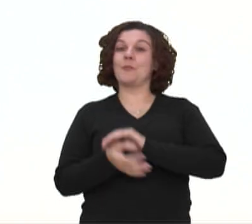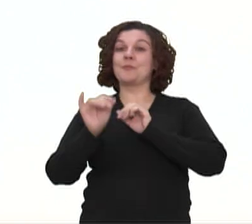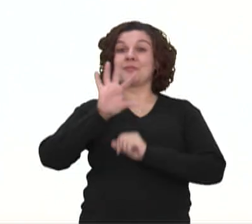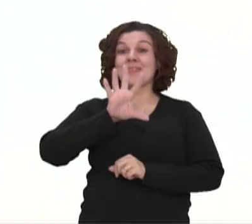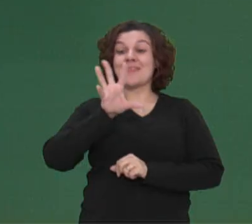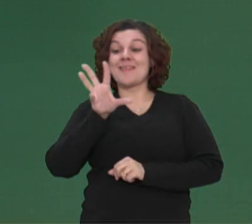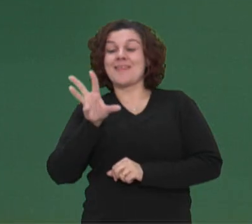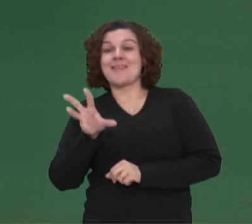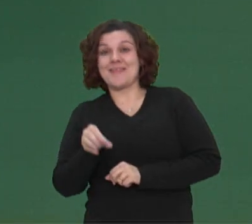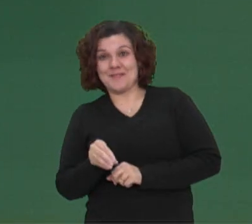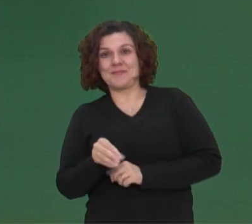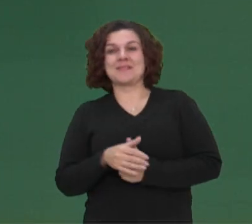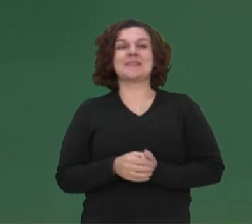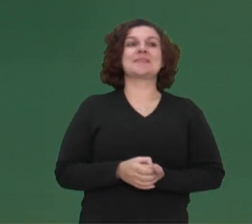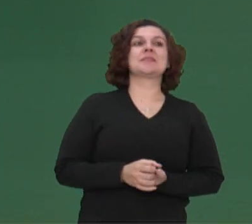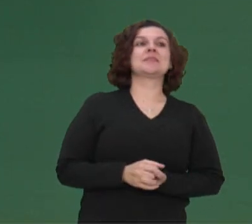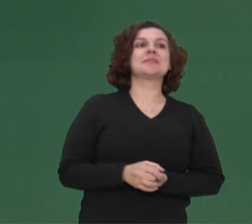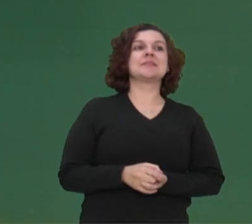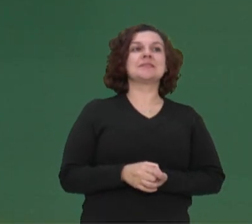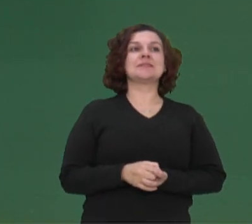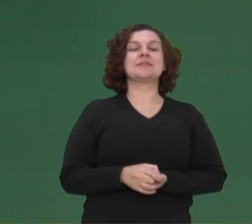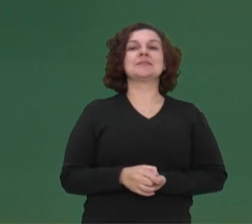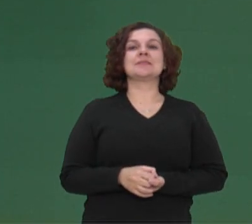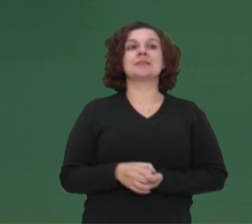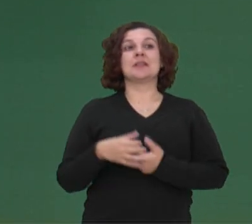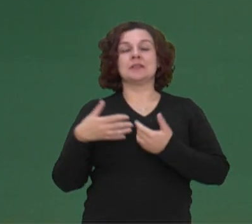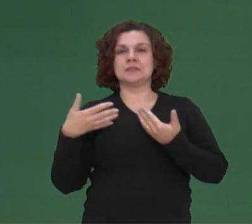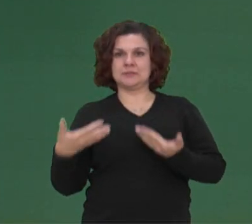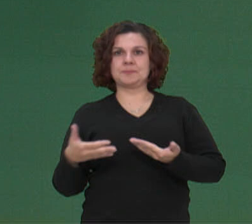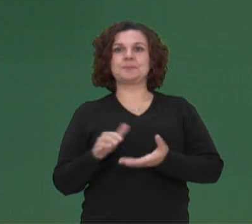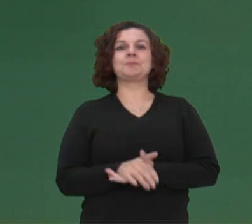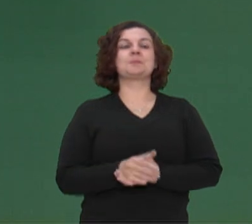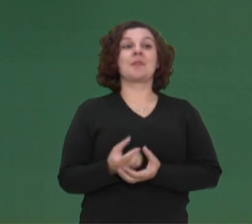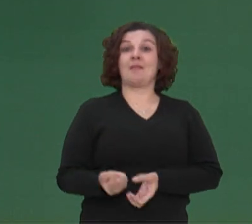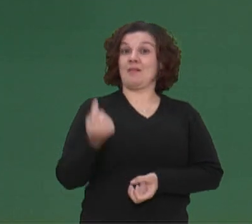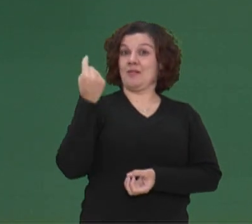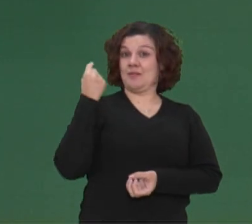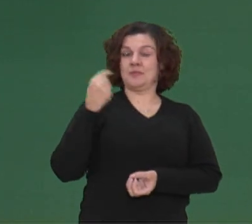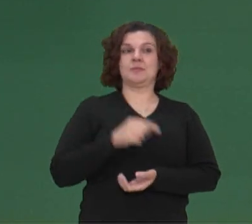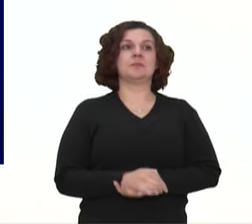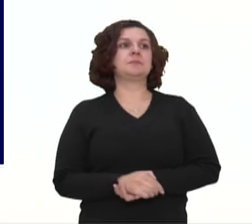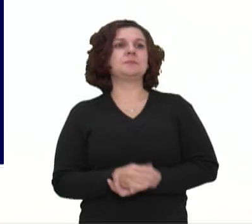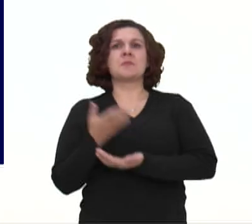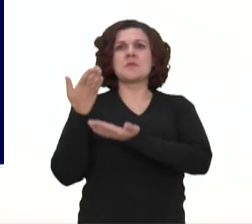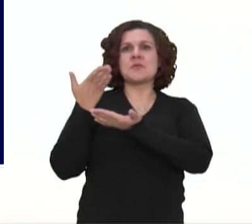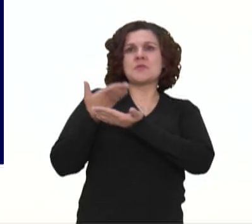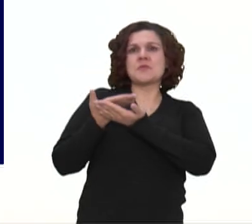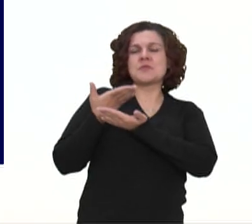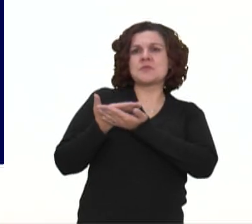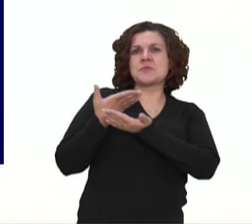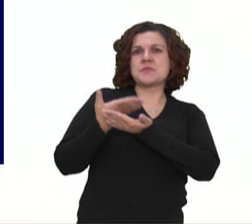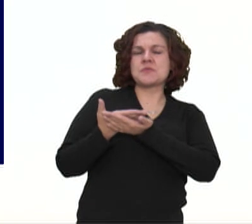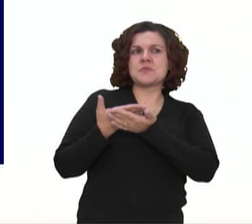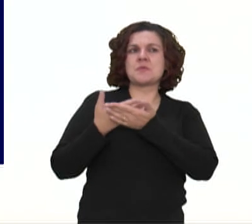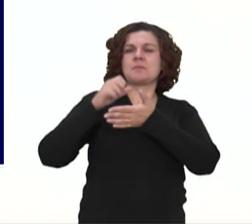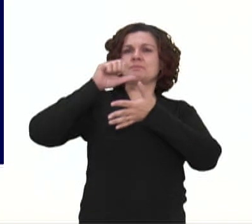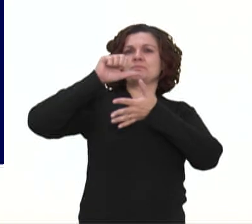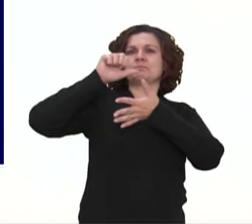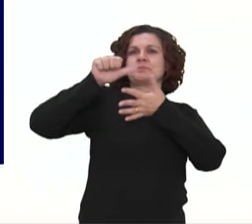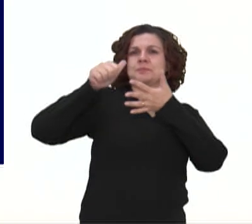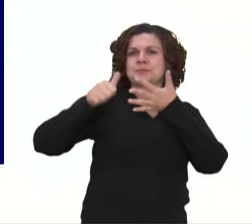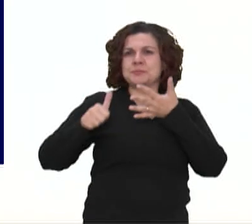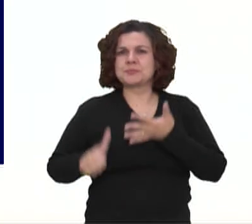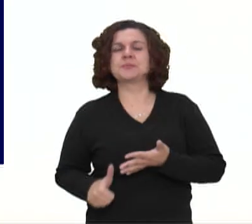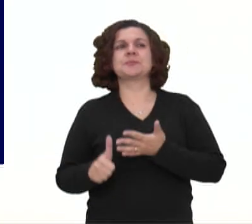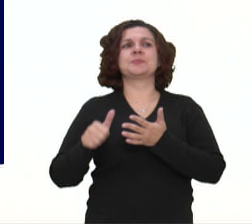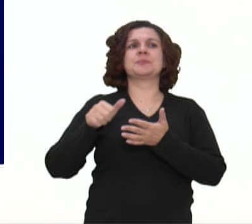continente africano, né? Beleza? Vamos lá. Na aula anterior, nós vimos aí que os aspectos, de